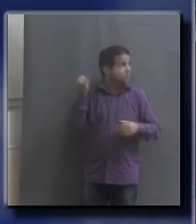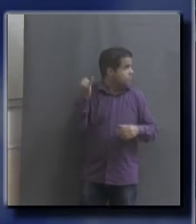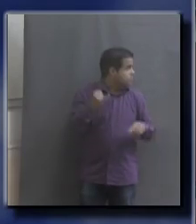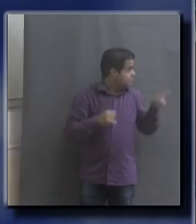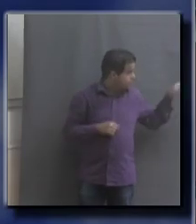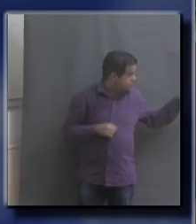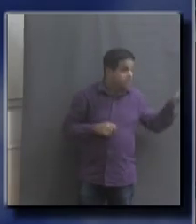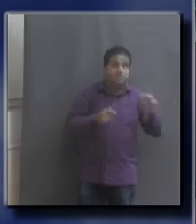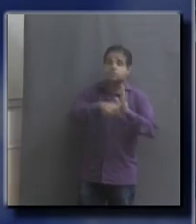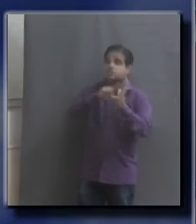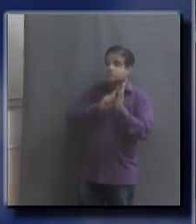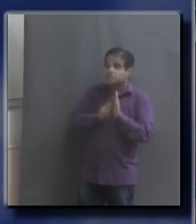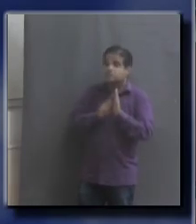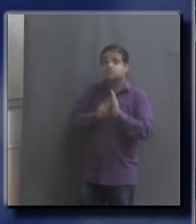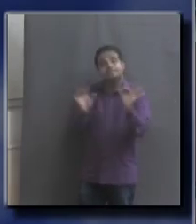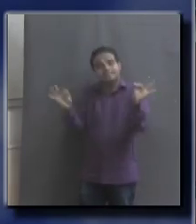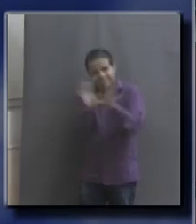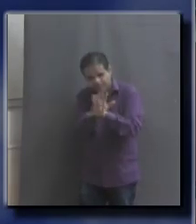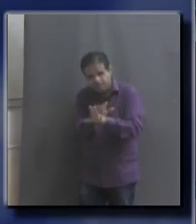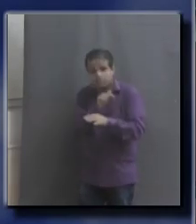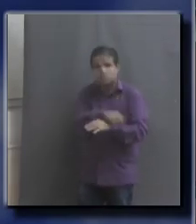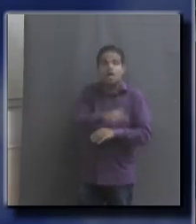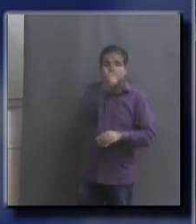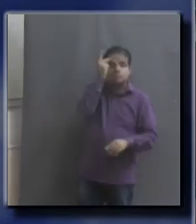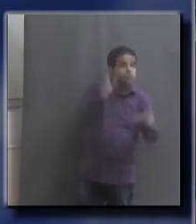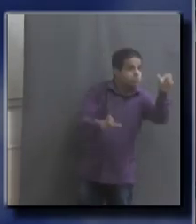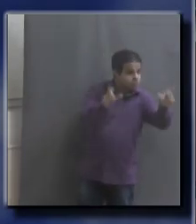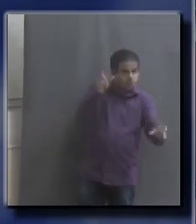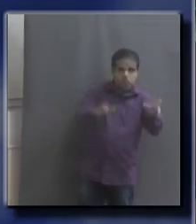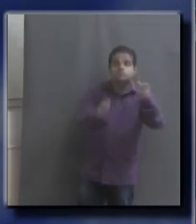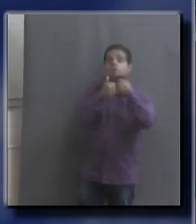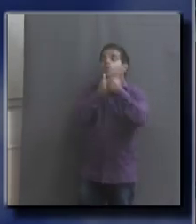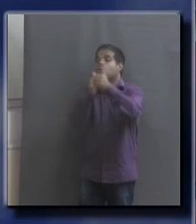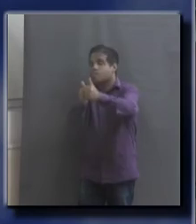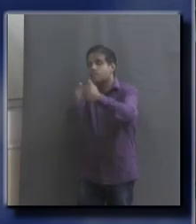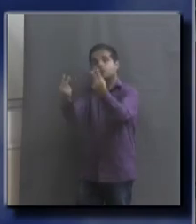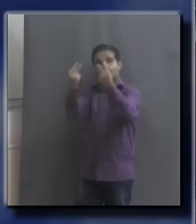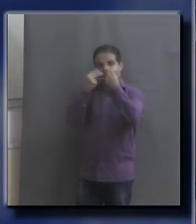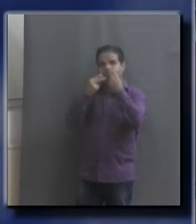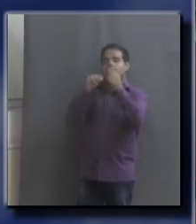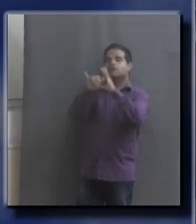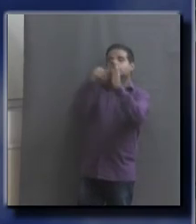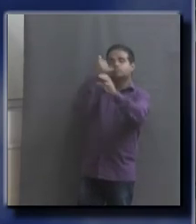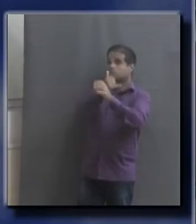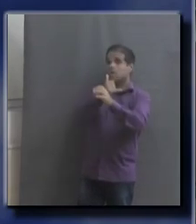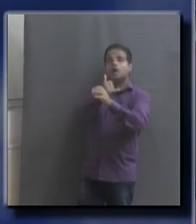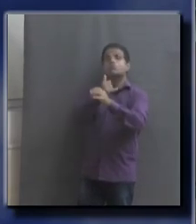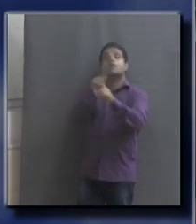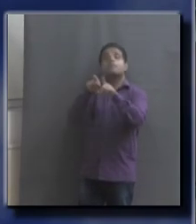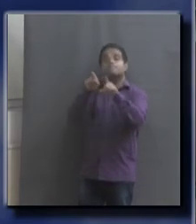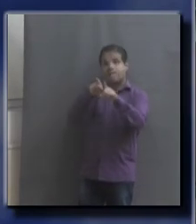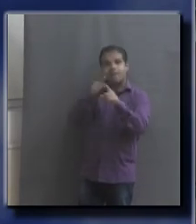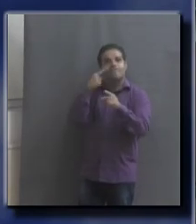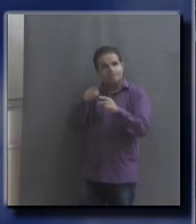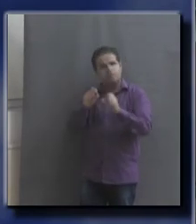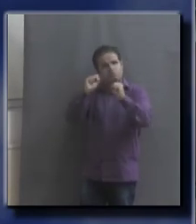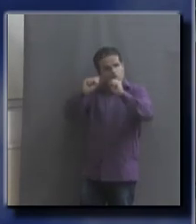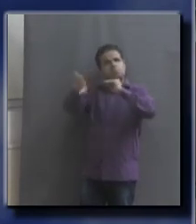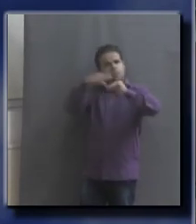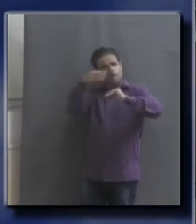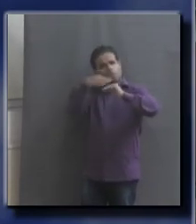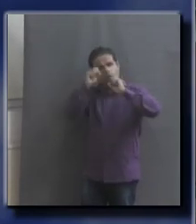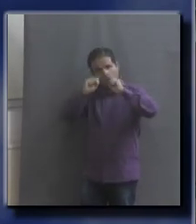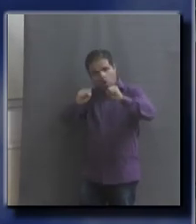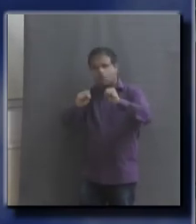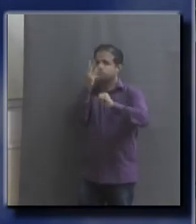importante, antes deste encerramento, as pessoas que estão acompanhando online, né, não estão nos polos, também podem mandar, né,